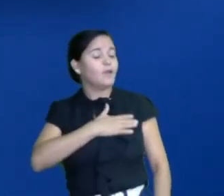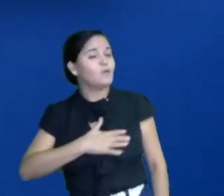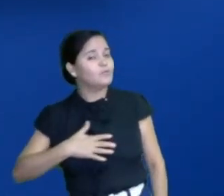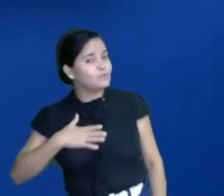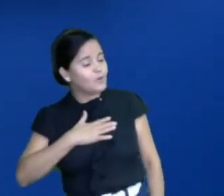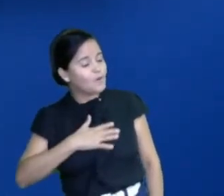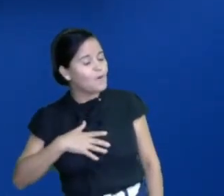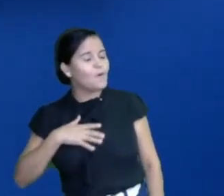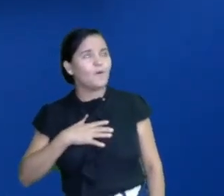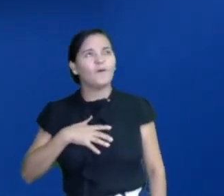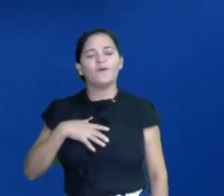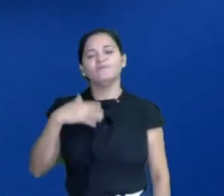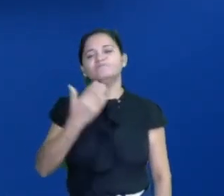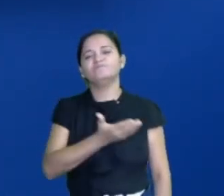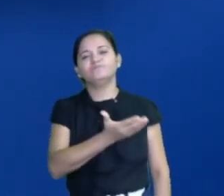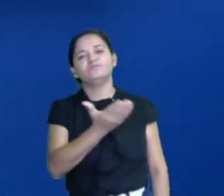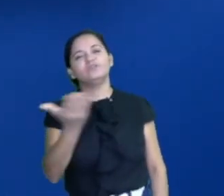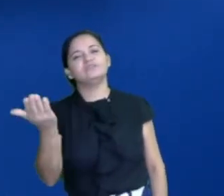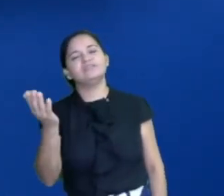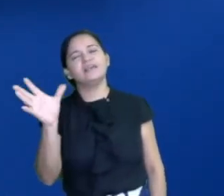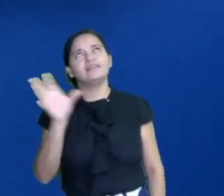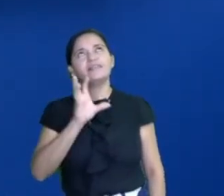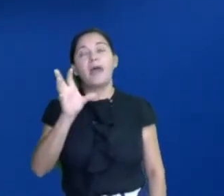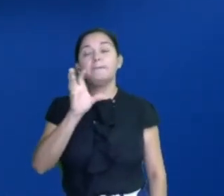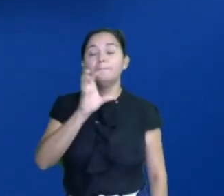gostado. Espero que vocês tenham